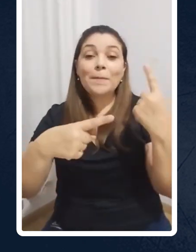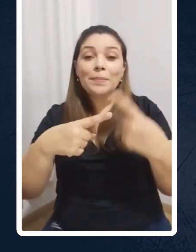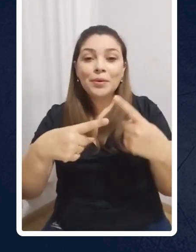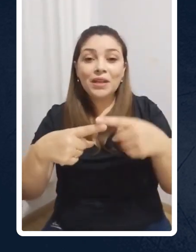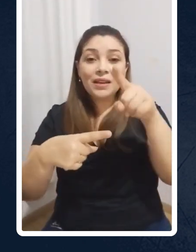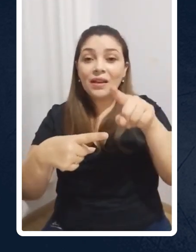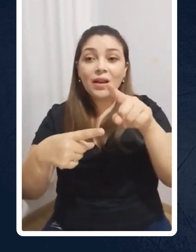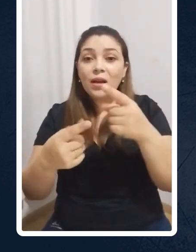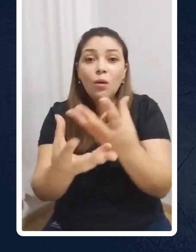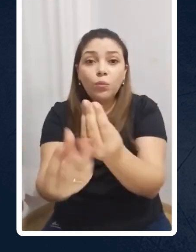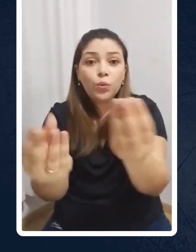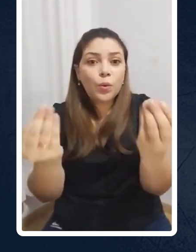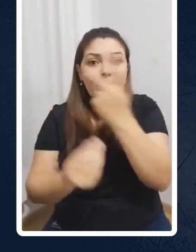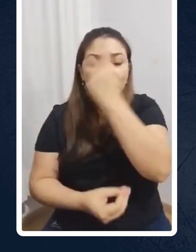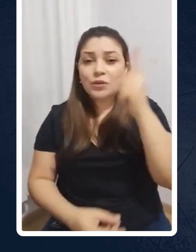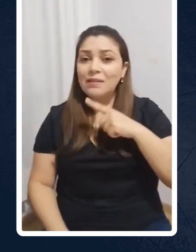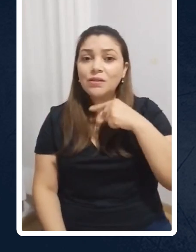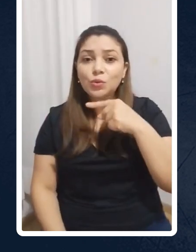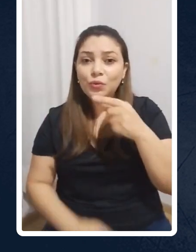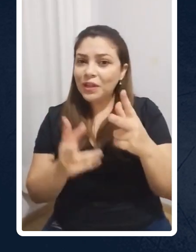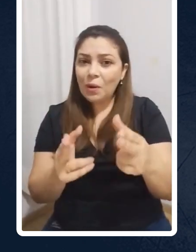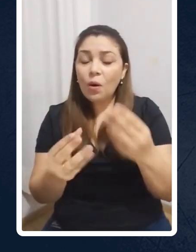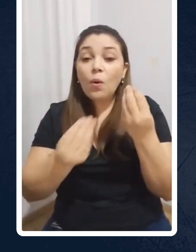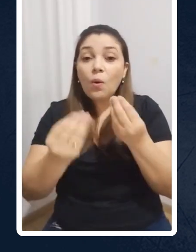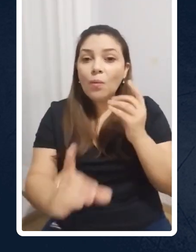Libras? Ou por que eu estou frente a Libras?